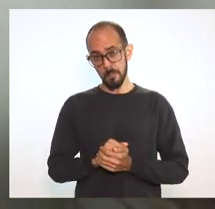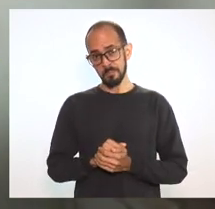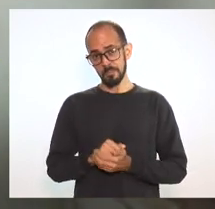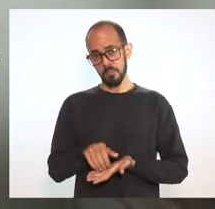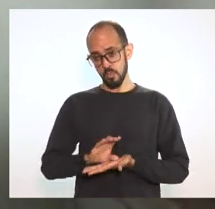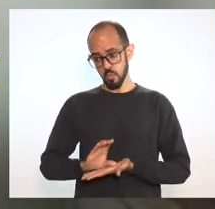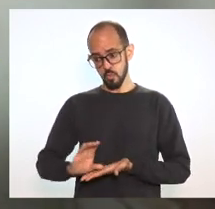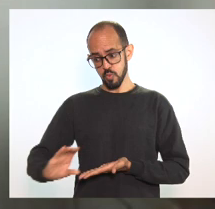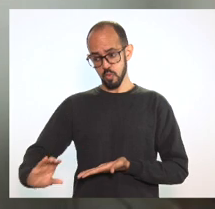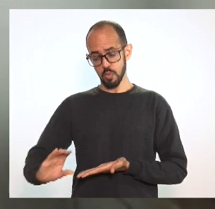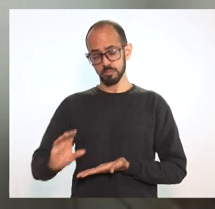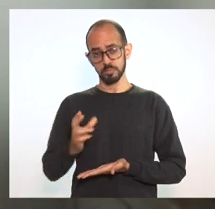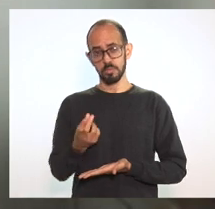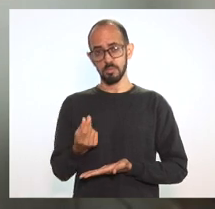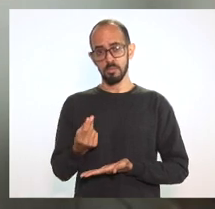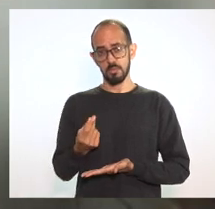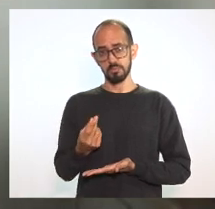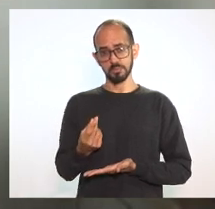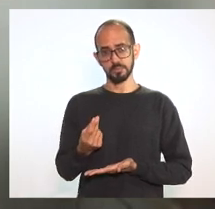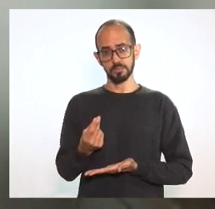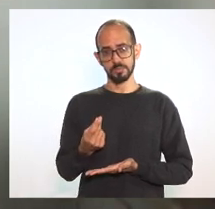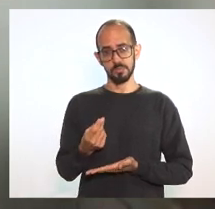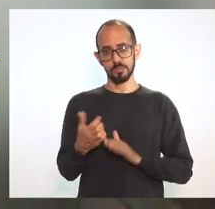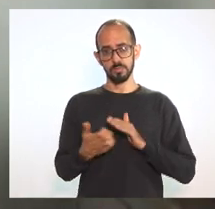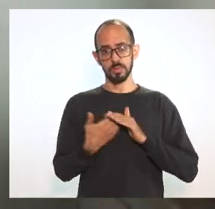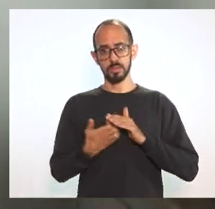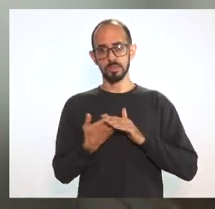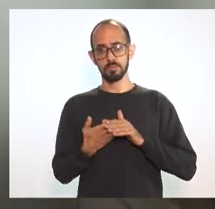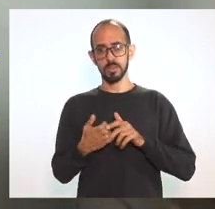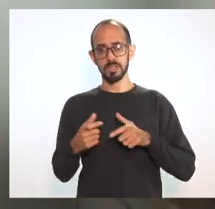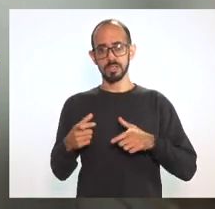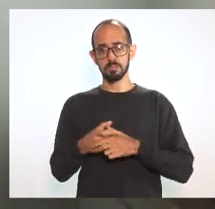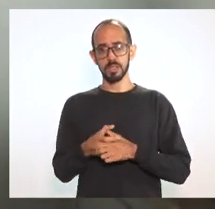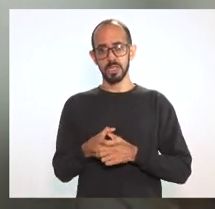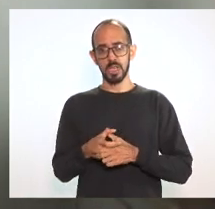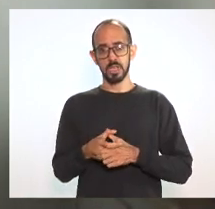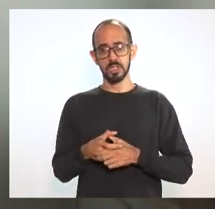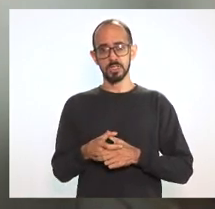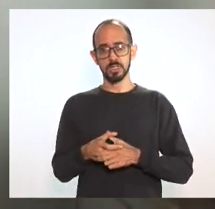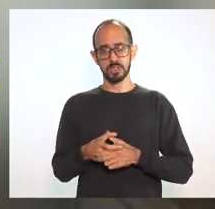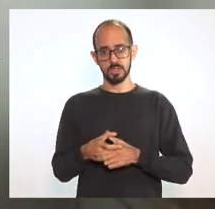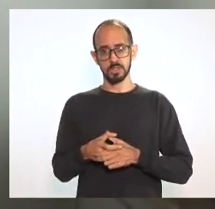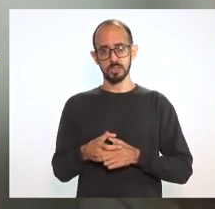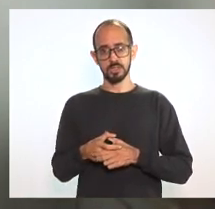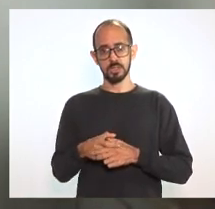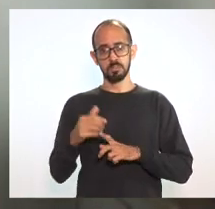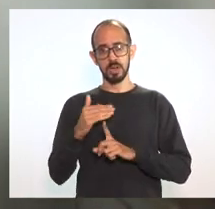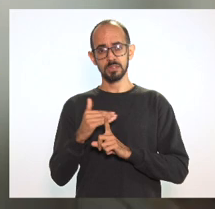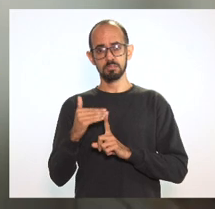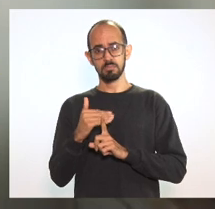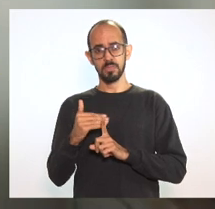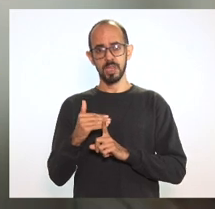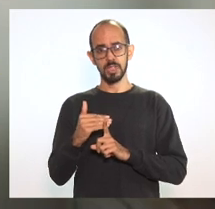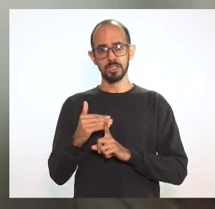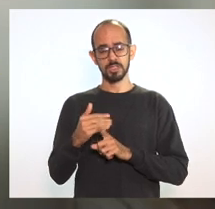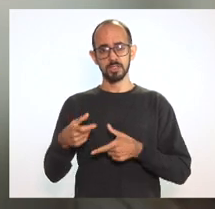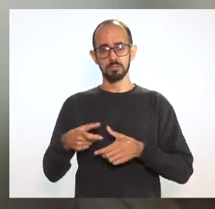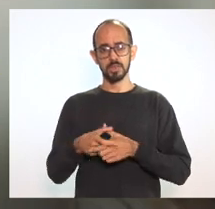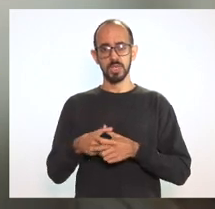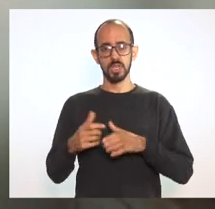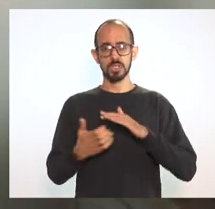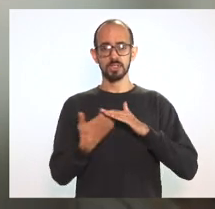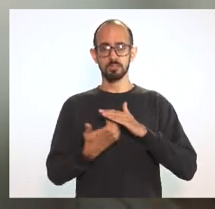Injetar dinheiro para os micro, os pequenos empresários, para as médias e pequenas empresas,